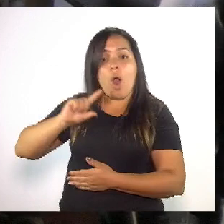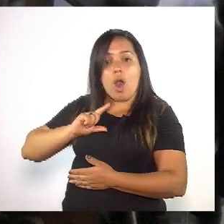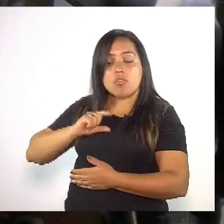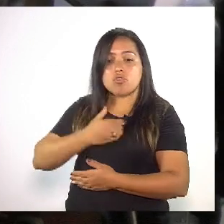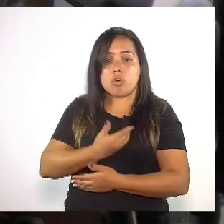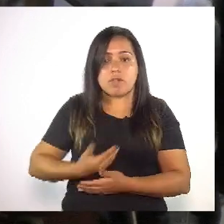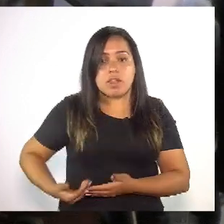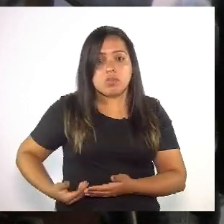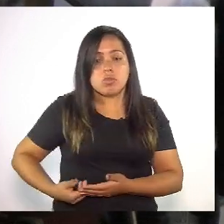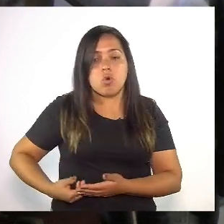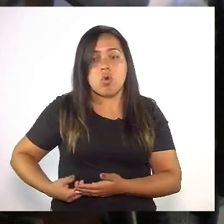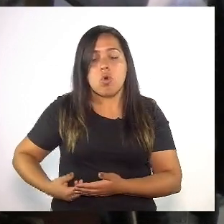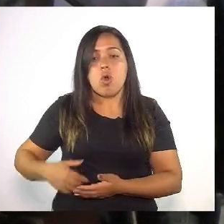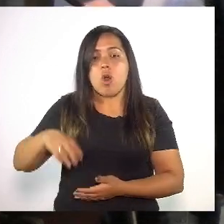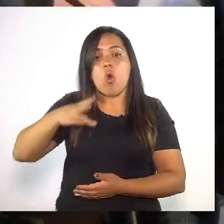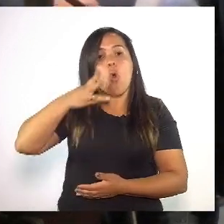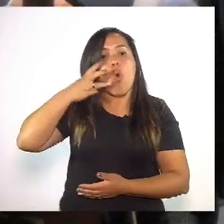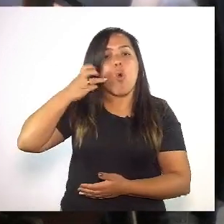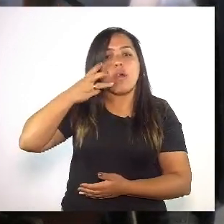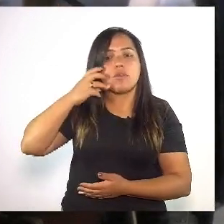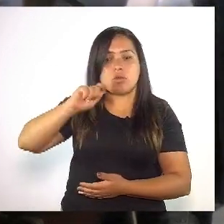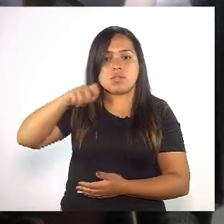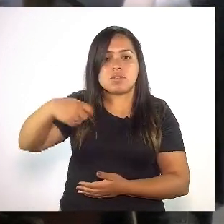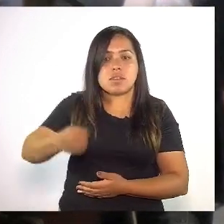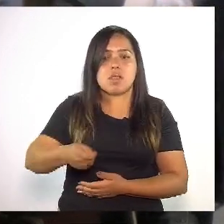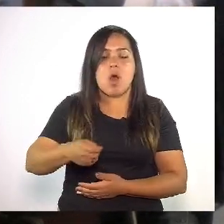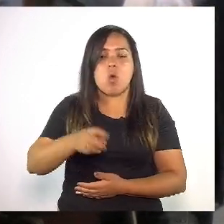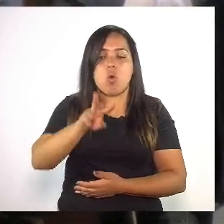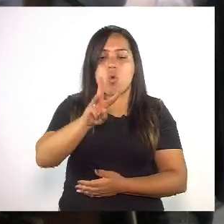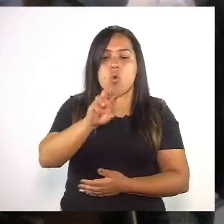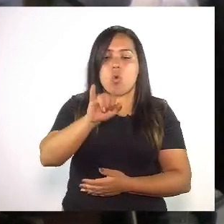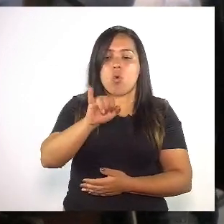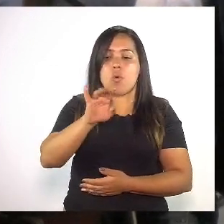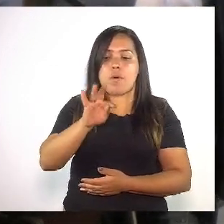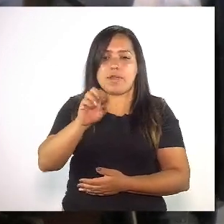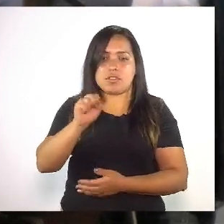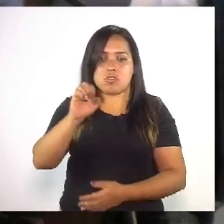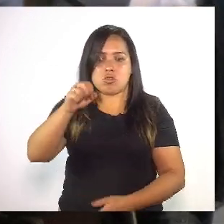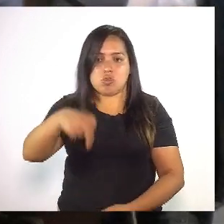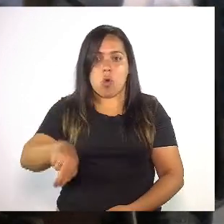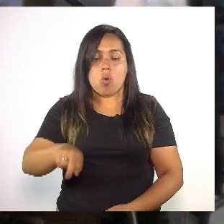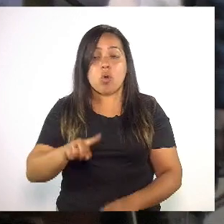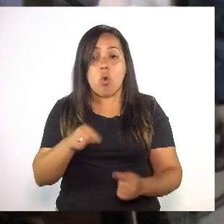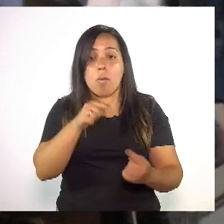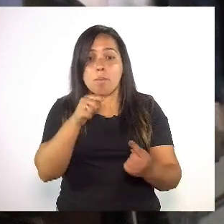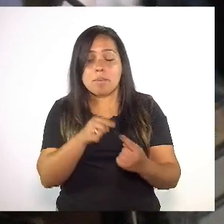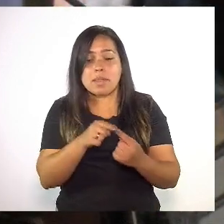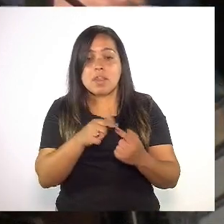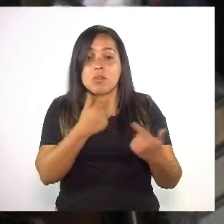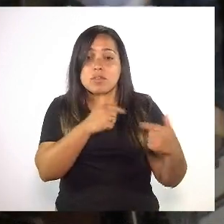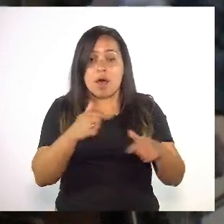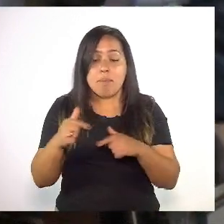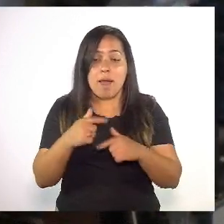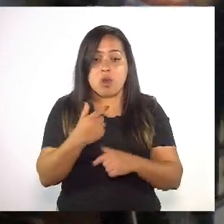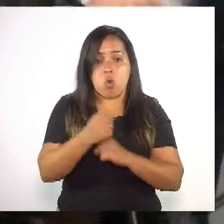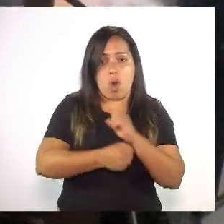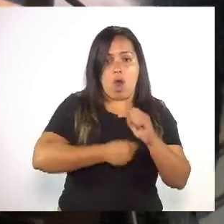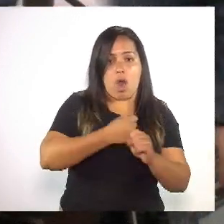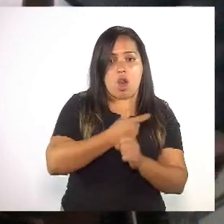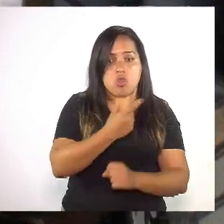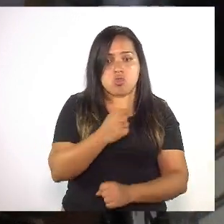Rio de Janeiro, senhor Wilson José Witz, referente ao exercício financeiro 2019. Esse é o meu parecer, senhor